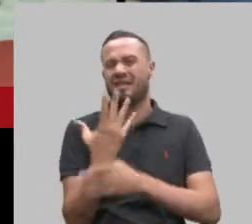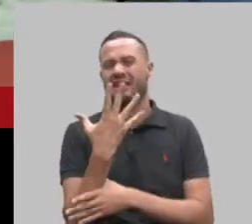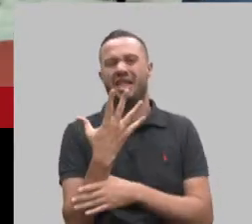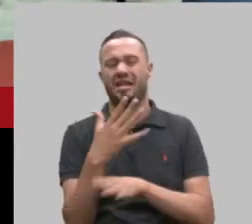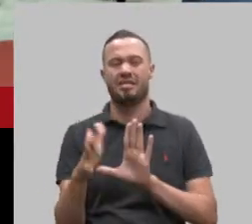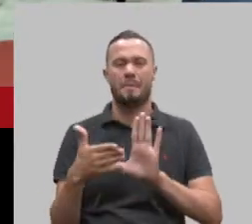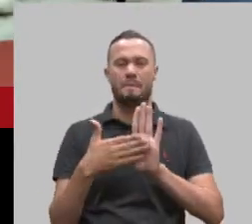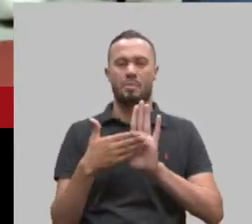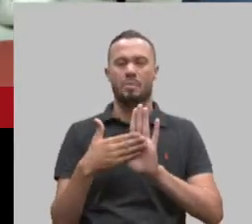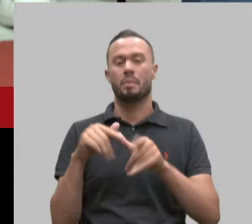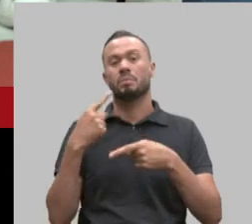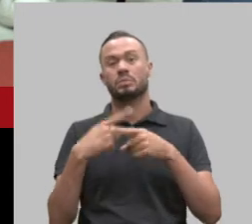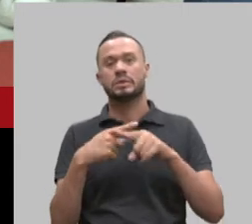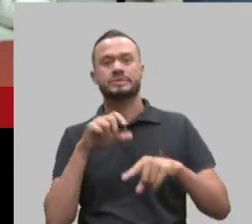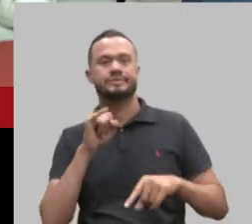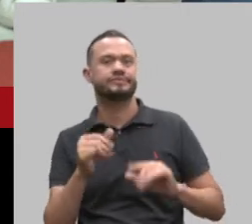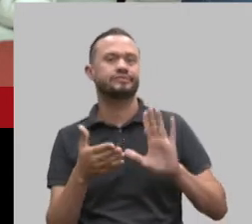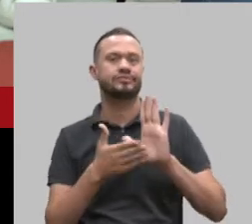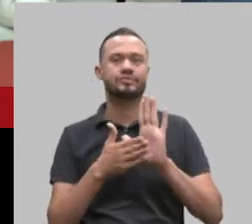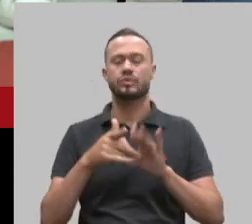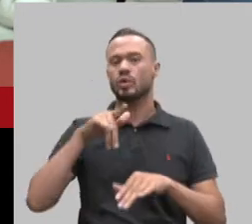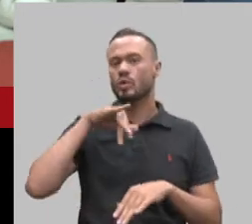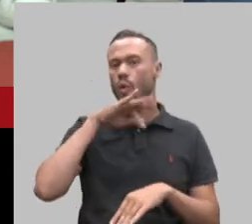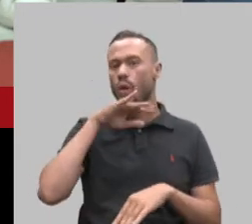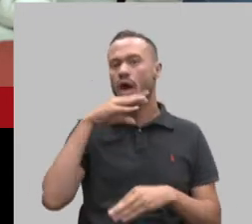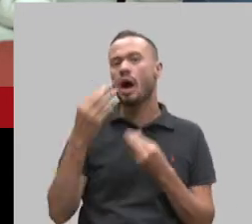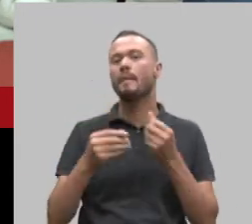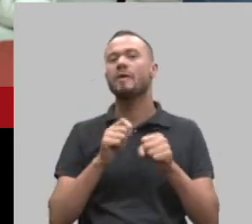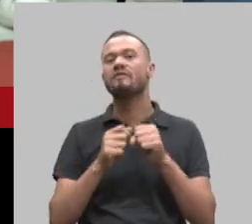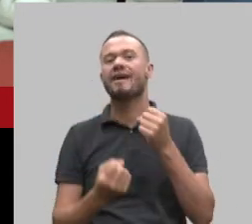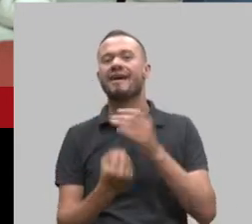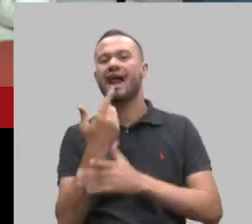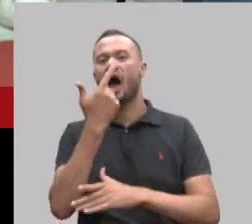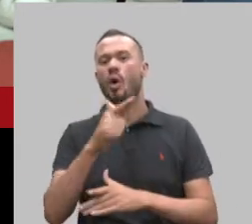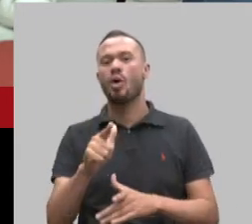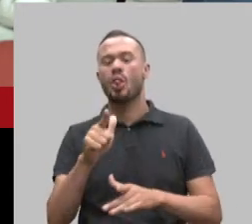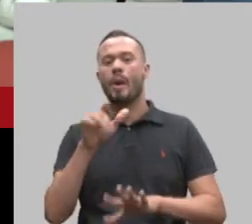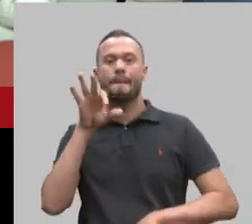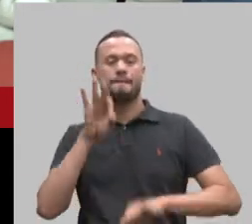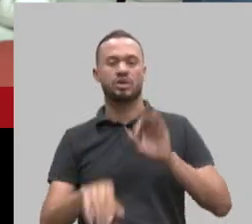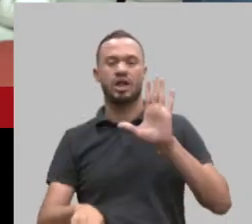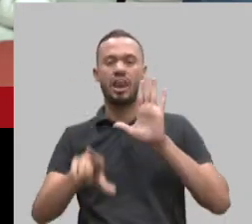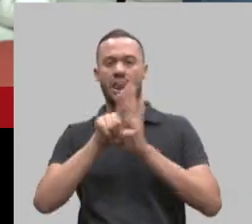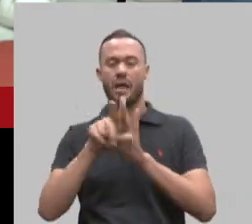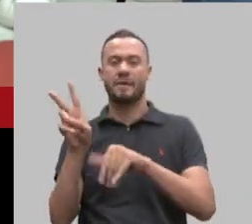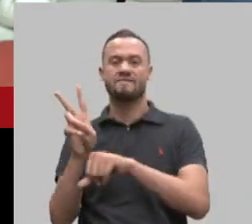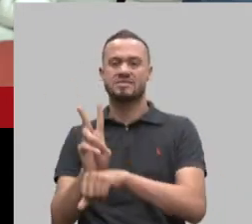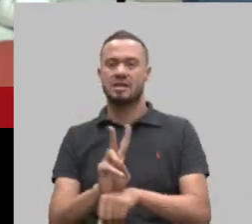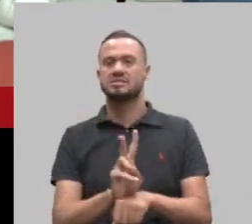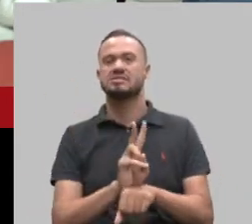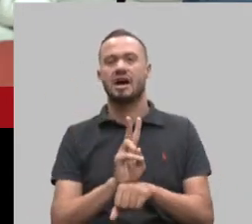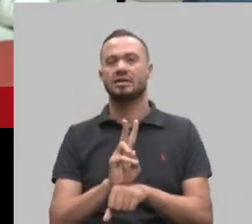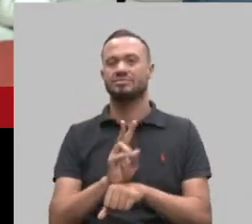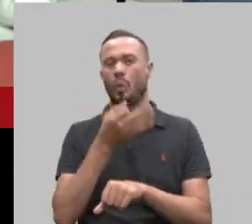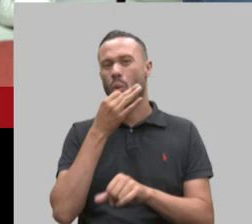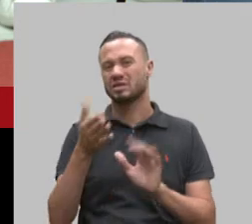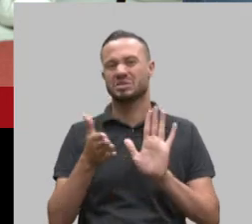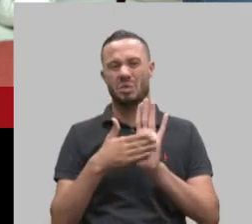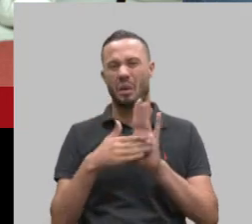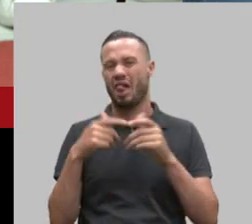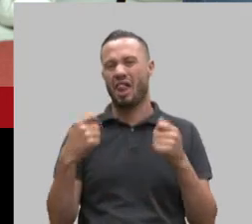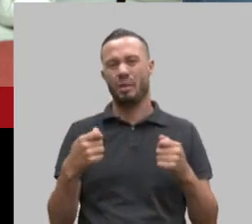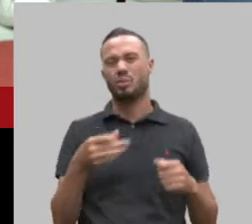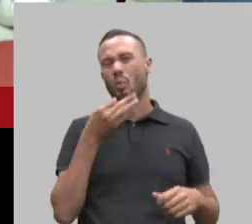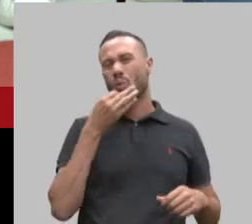Porque caso esse programa não funcione Vamos criar outro projeto de lei para fiscalizar esse programa então eu acho uma proposta desnecessária e acho que a